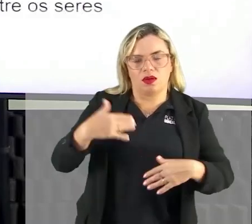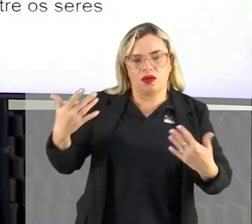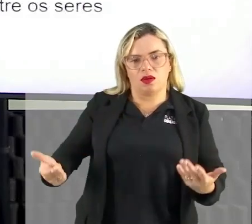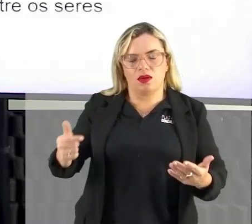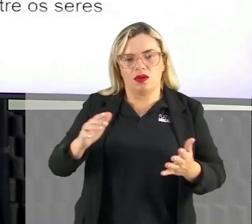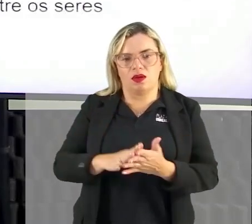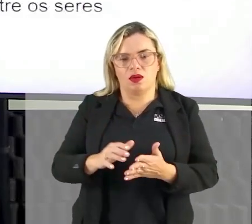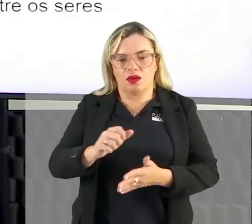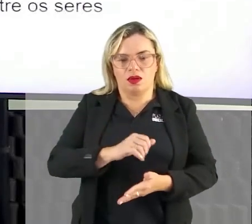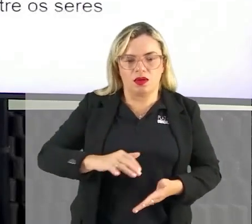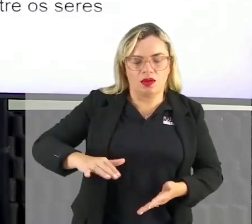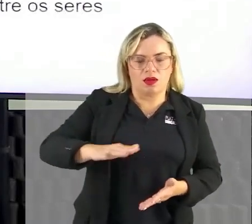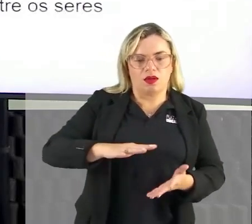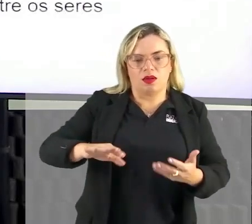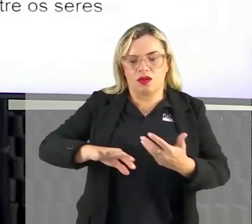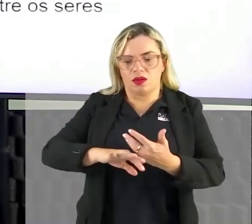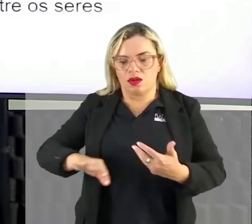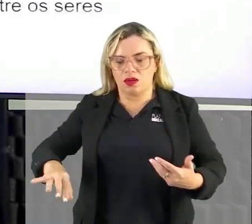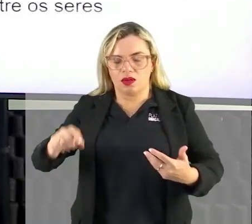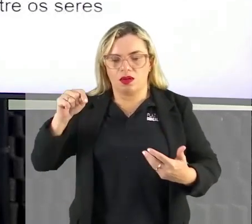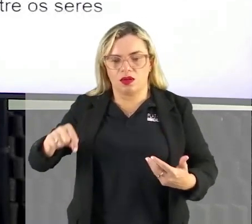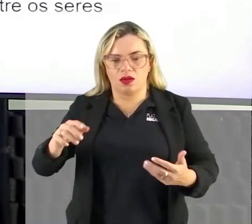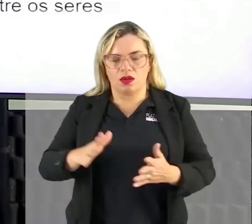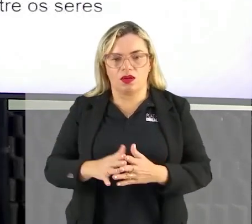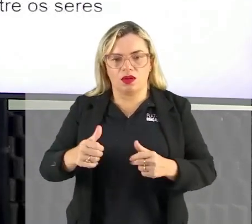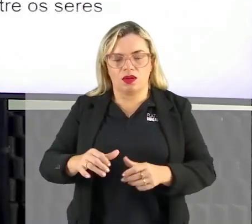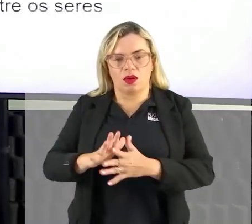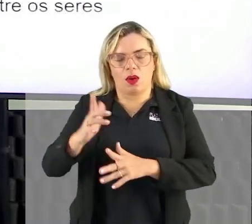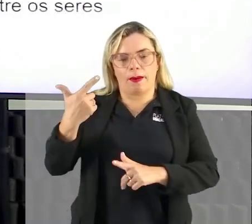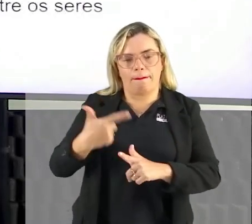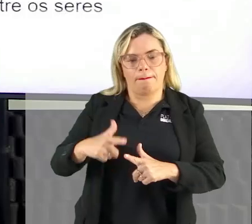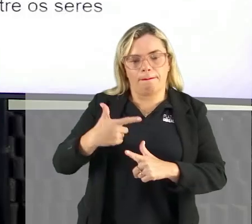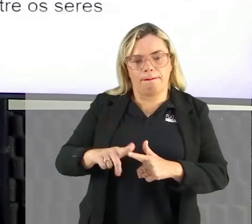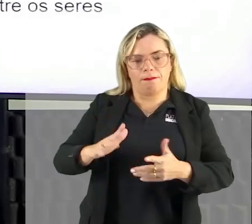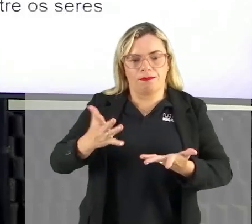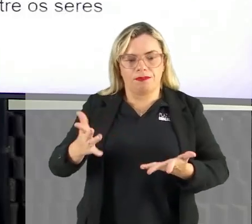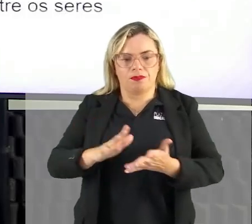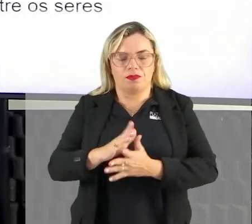espaço das nativas, já é um problema. E é isso que a letra A diz, tá bom?